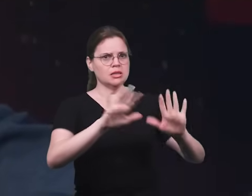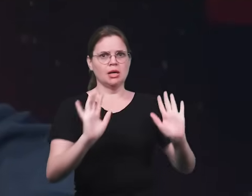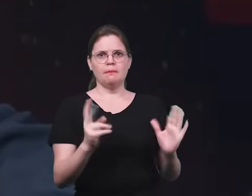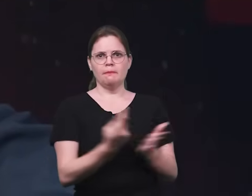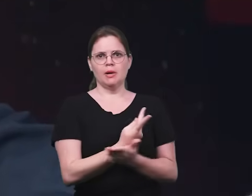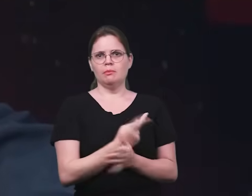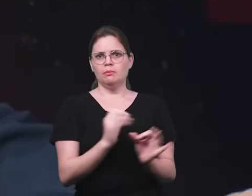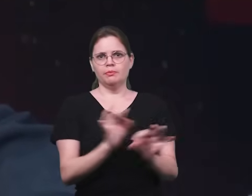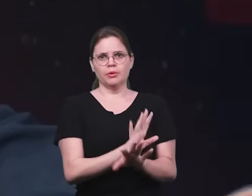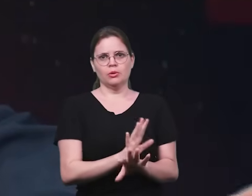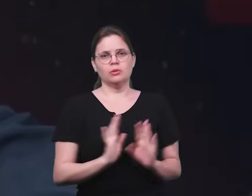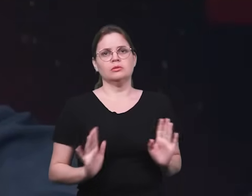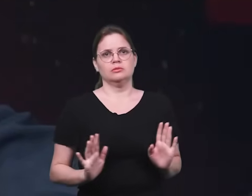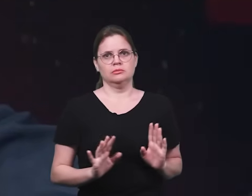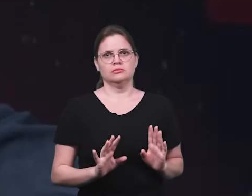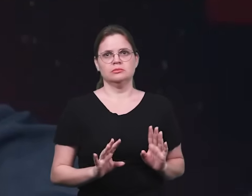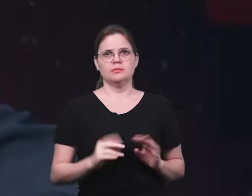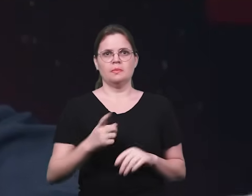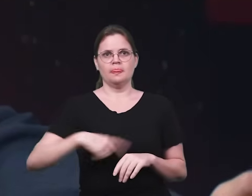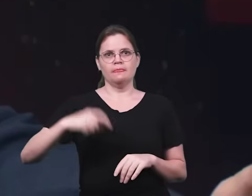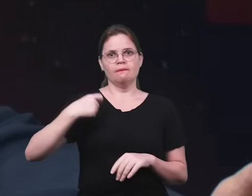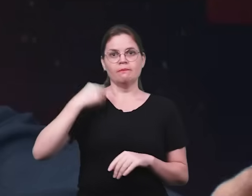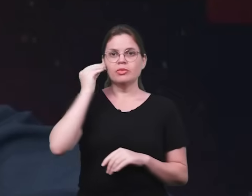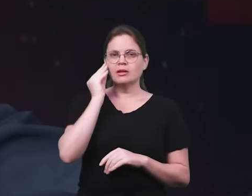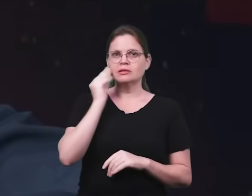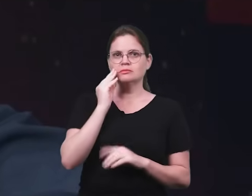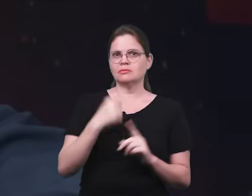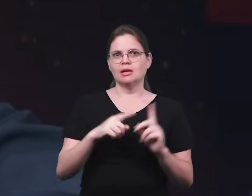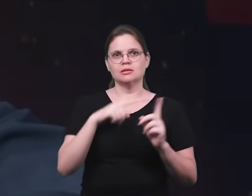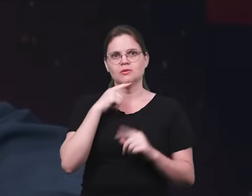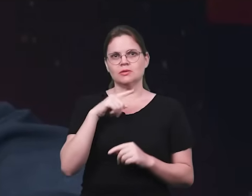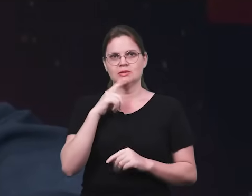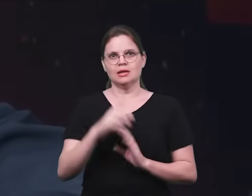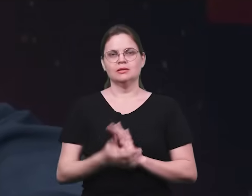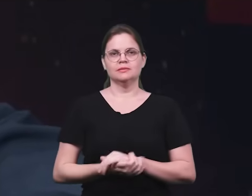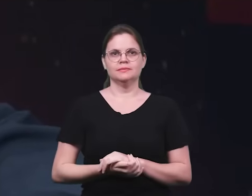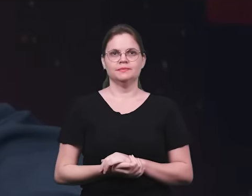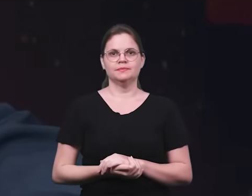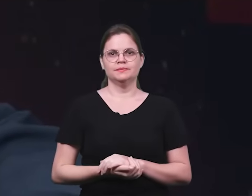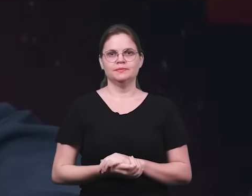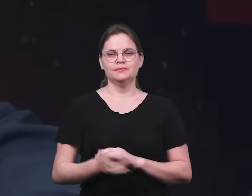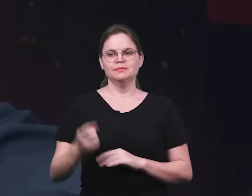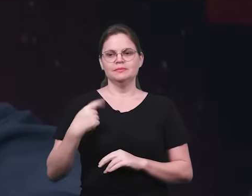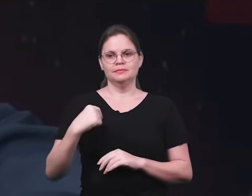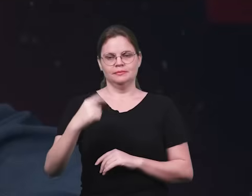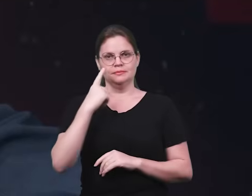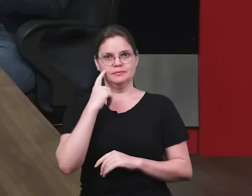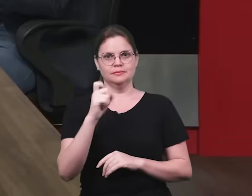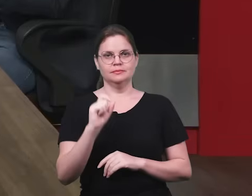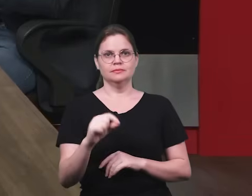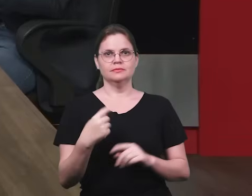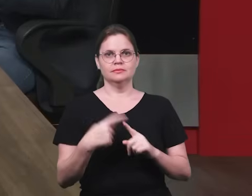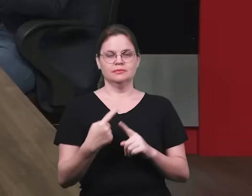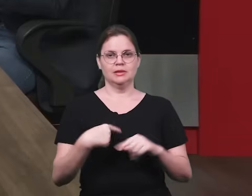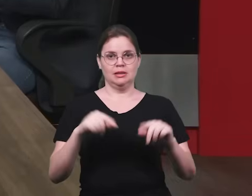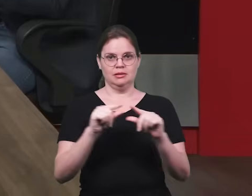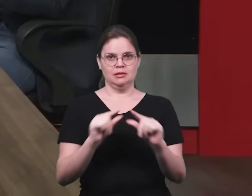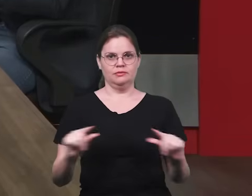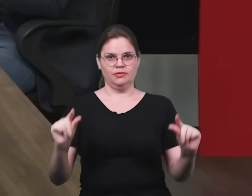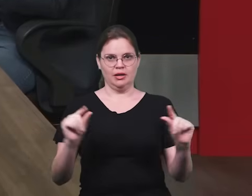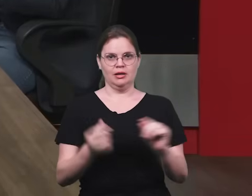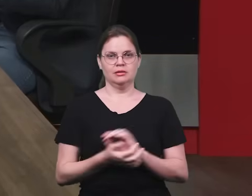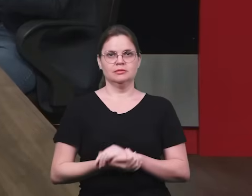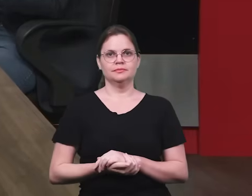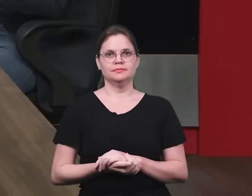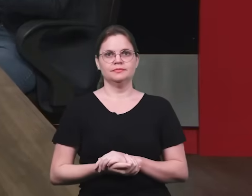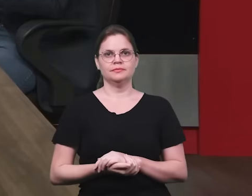pronto. E a gente tenta, mas não consegue, entendeu? É interessante porque nessa expressão,